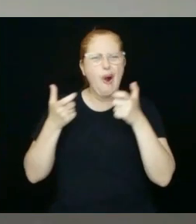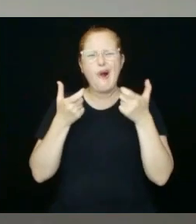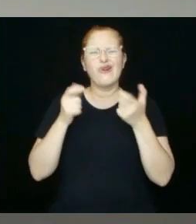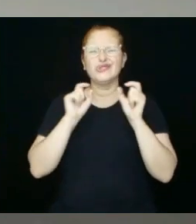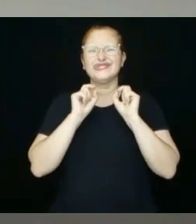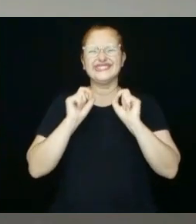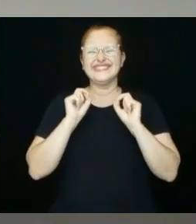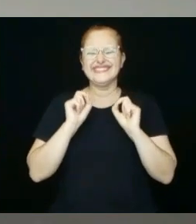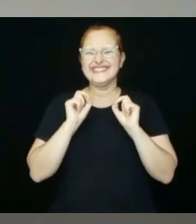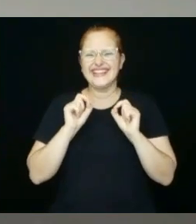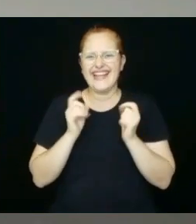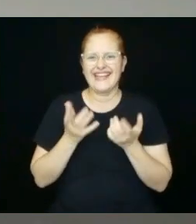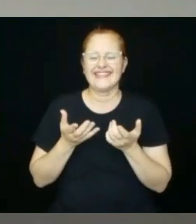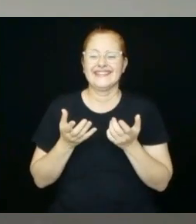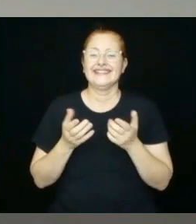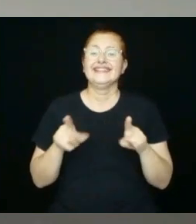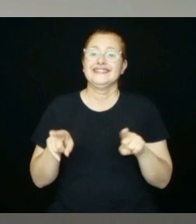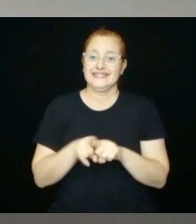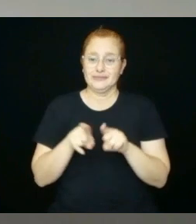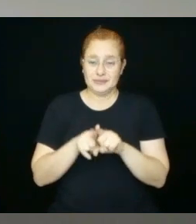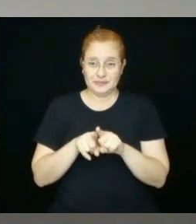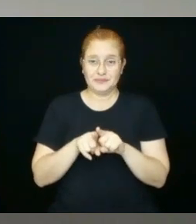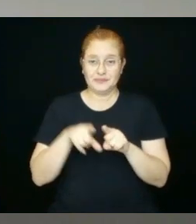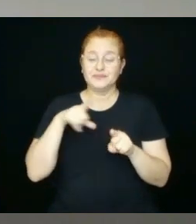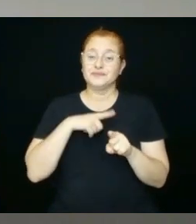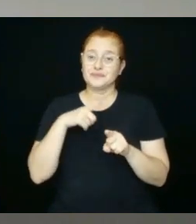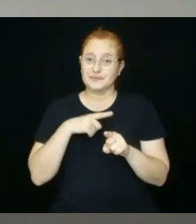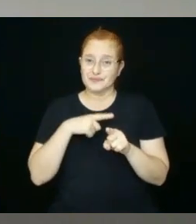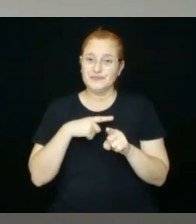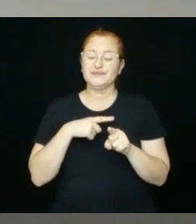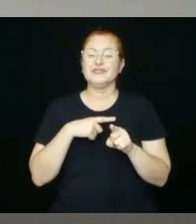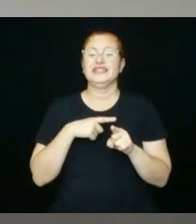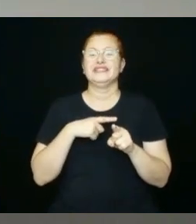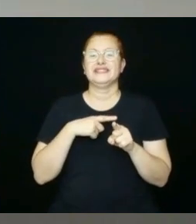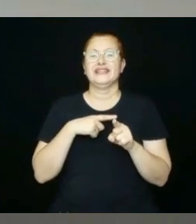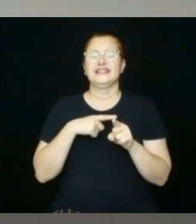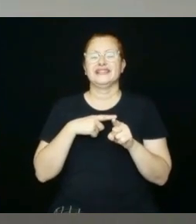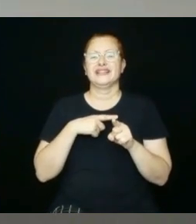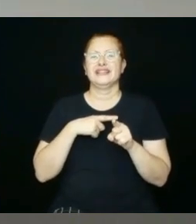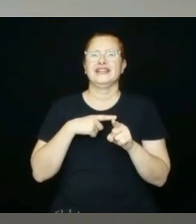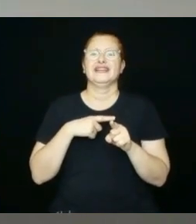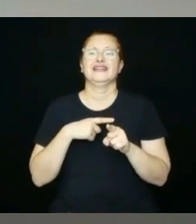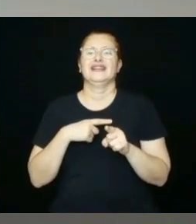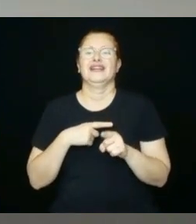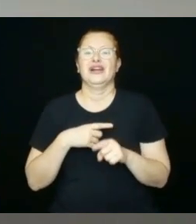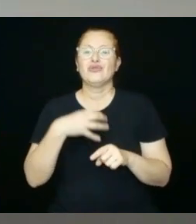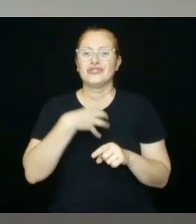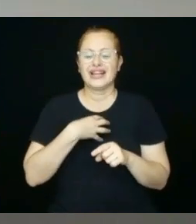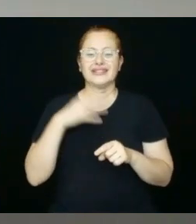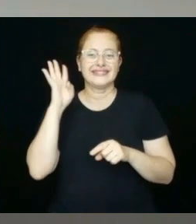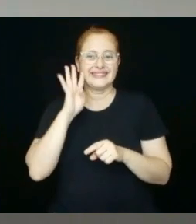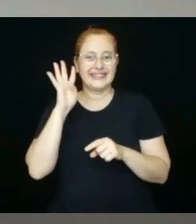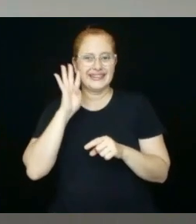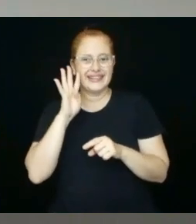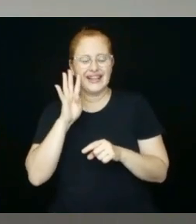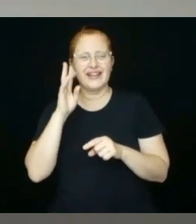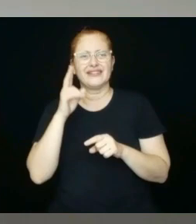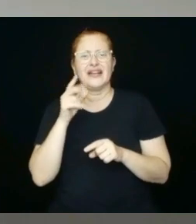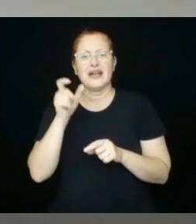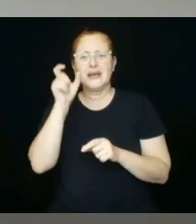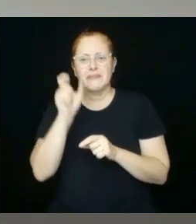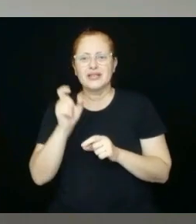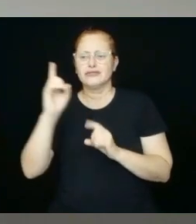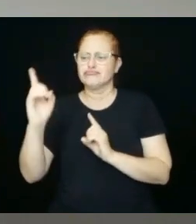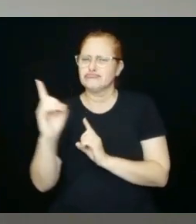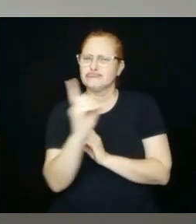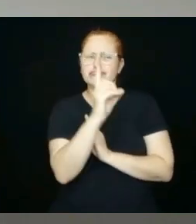não. Então acho que isso também tem um jogo legal, né? O visitante vai olhar essa parede, vai seguir o percurso e talvez quando ele